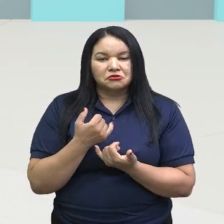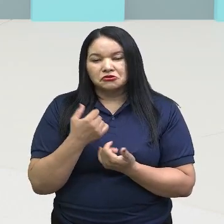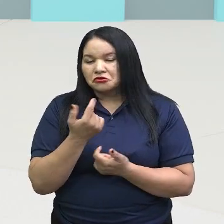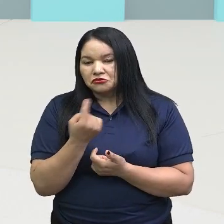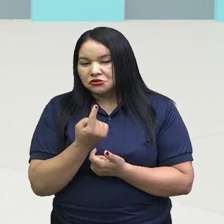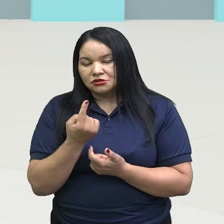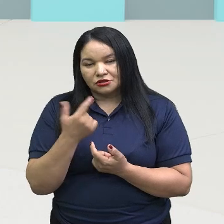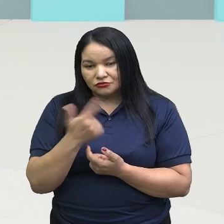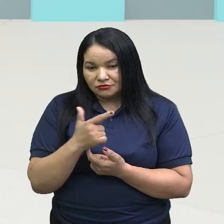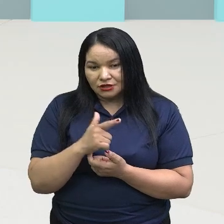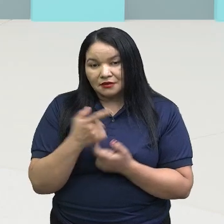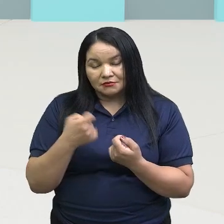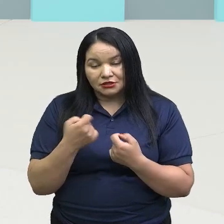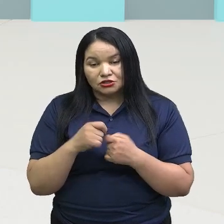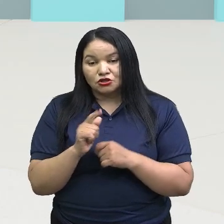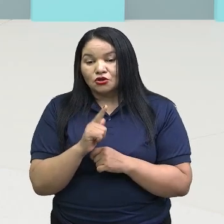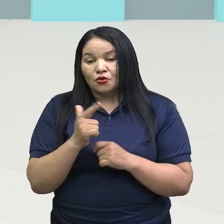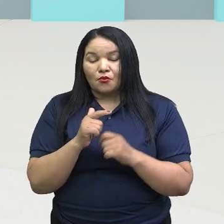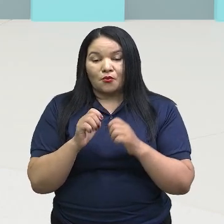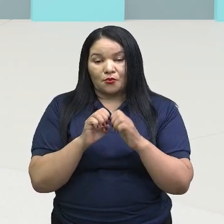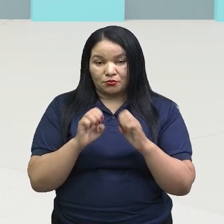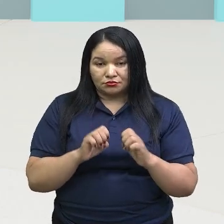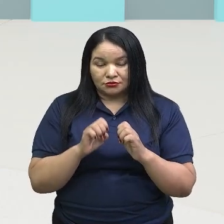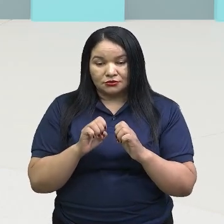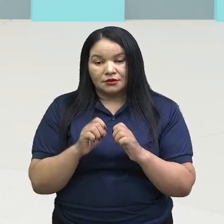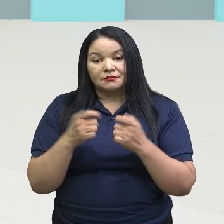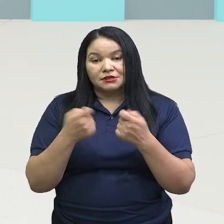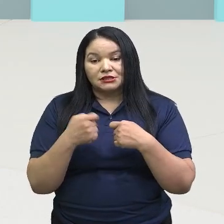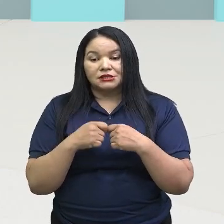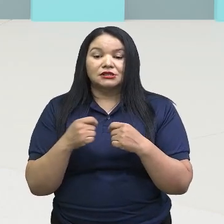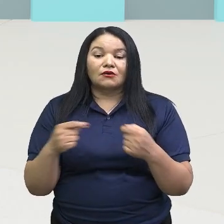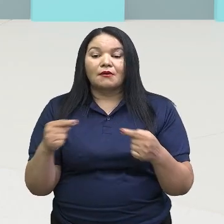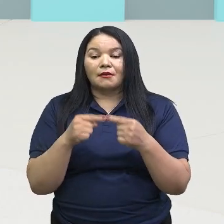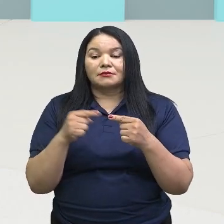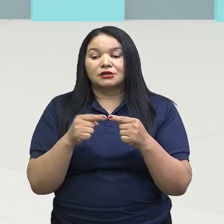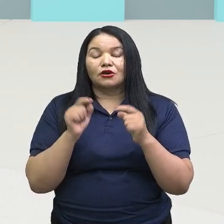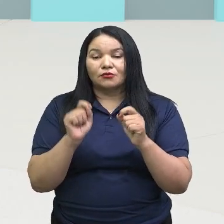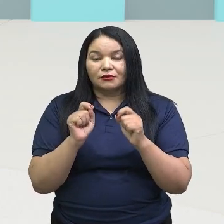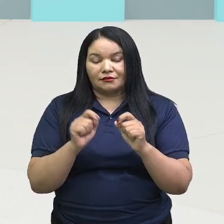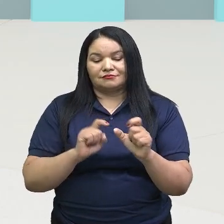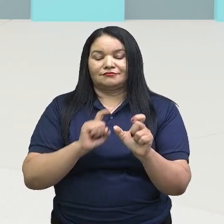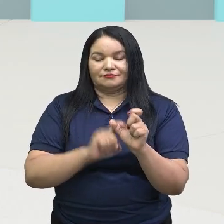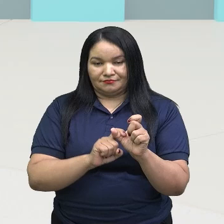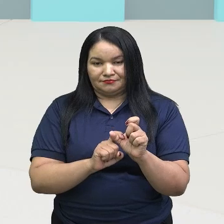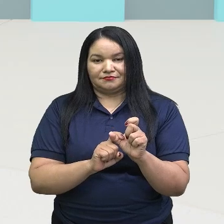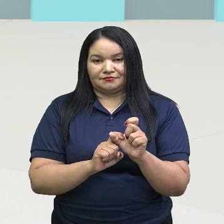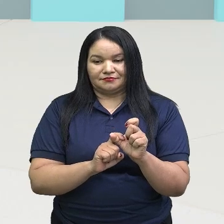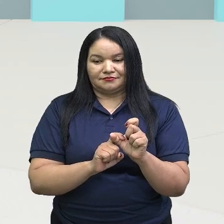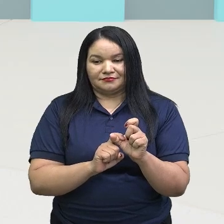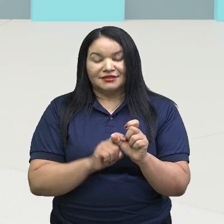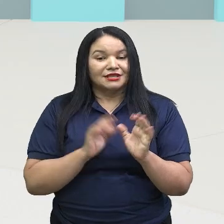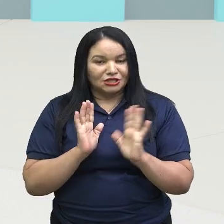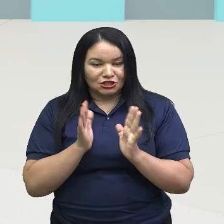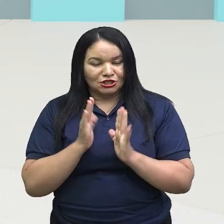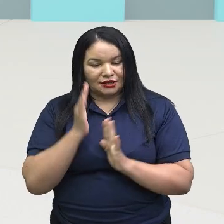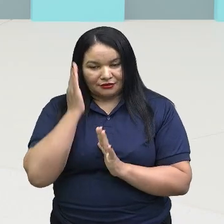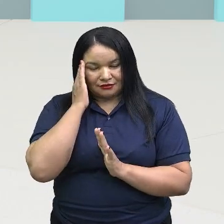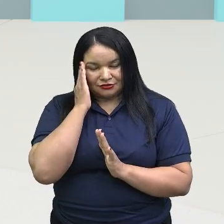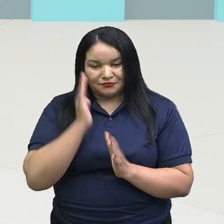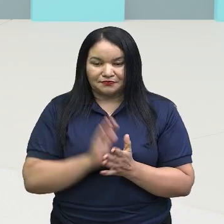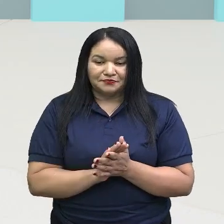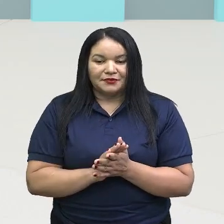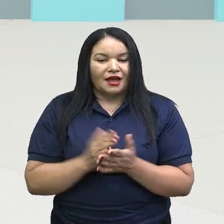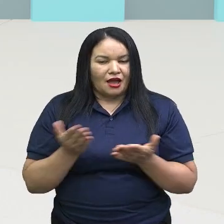outra estrutura, ela é chamada de subordinada. Beleza, já entendi a ideia. Agora, veja que essa subordinada